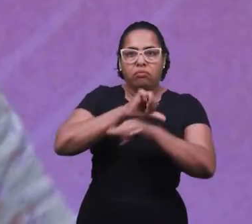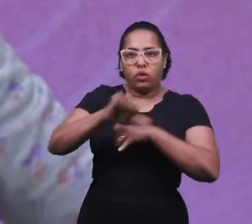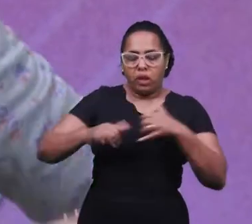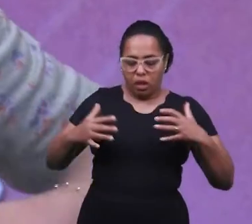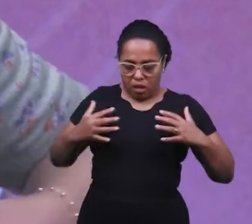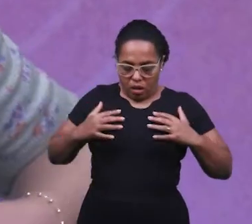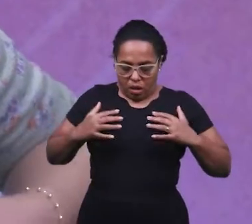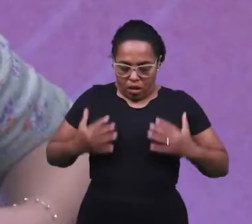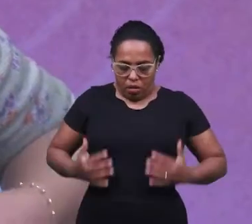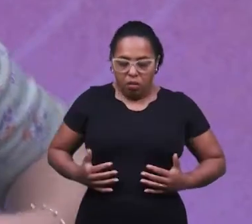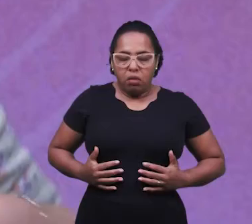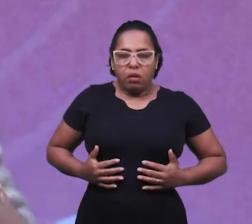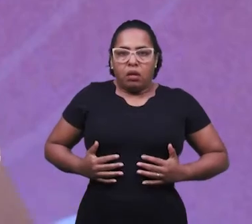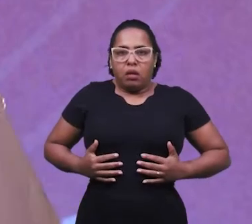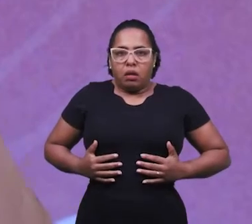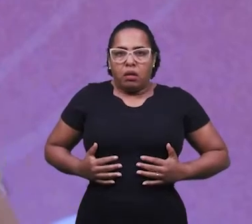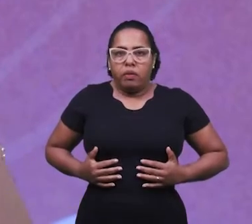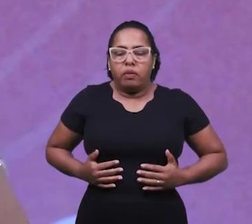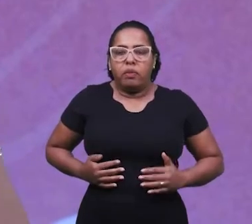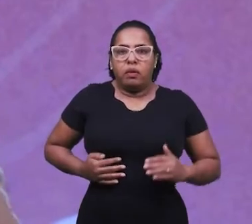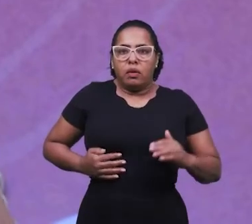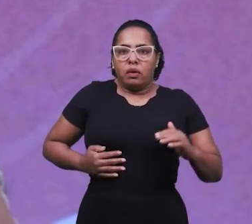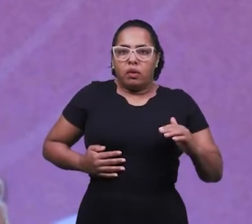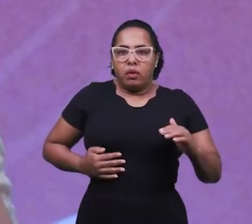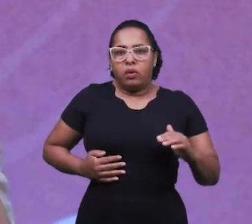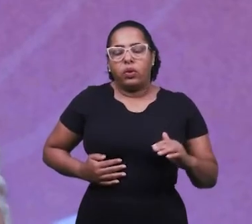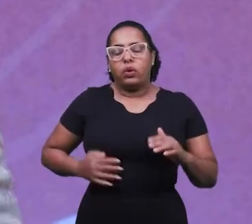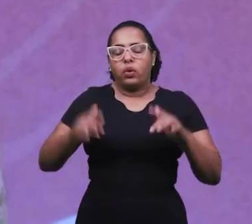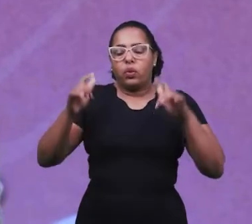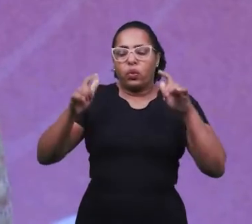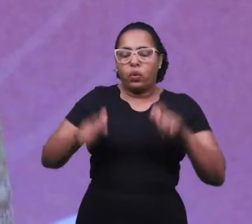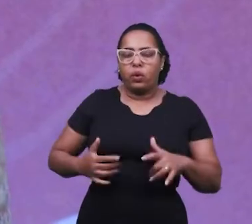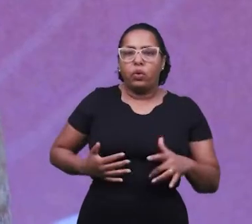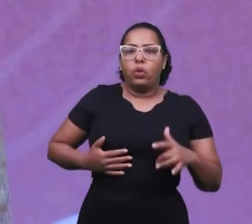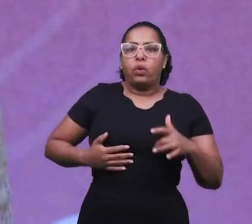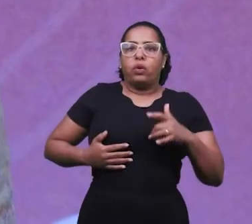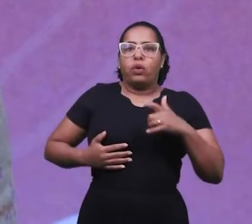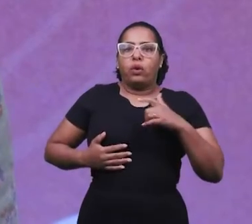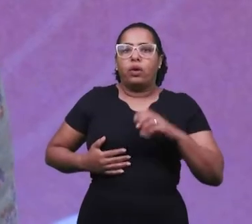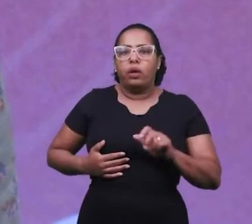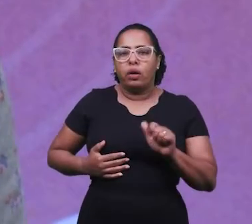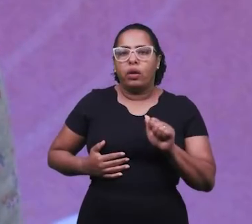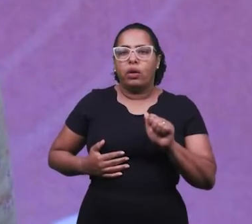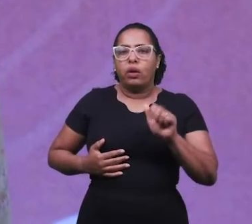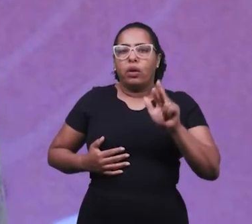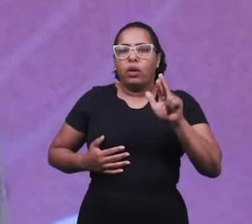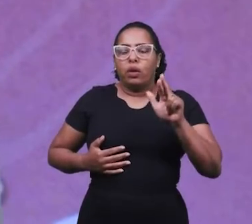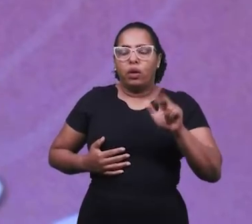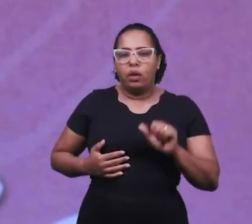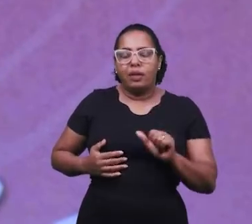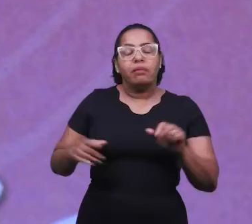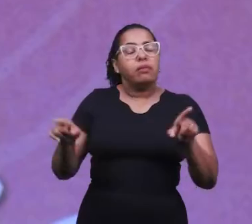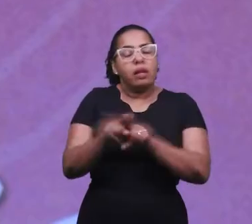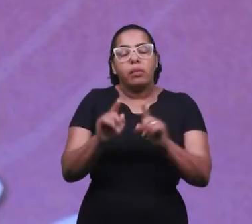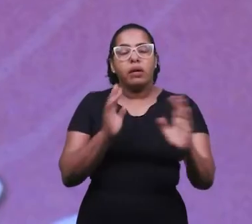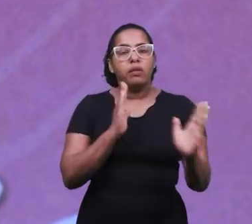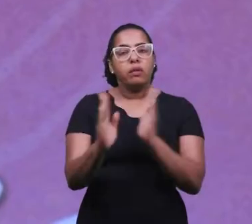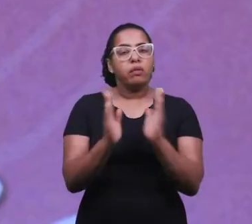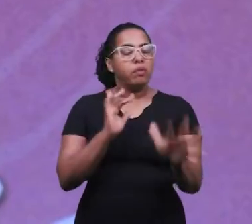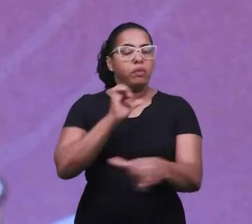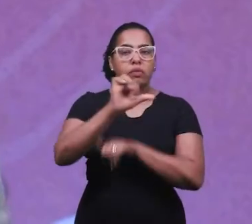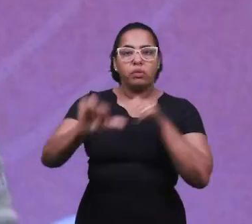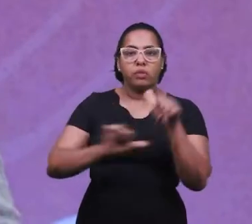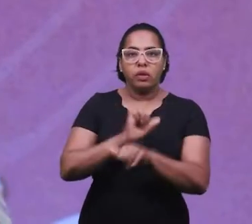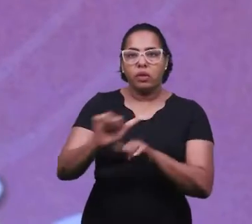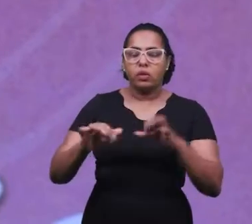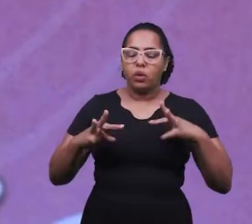também. O tamanho, o ajuste, a localização desse aparelho respiratório também está sofrendo mudanças